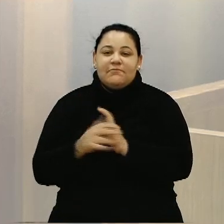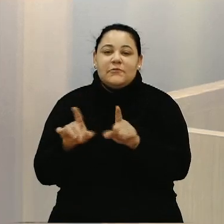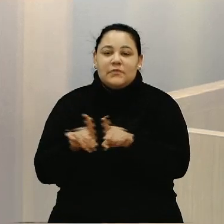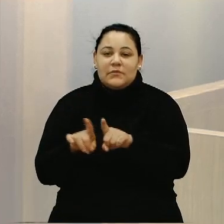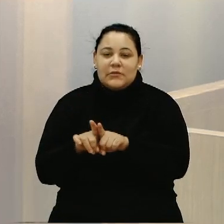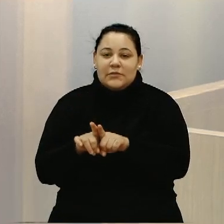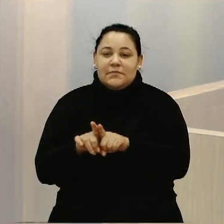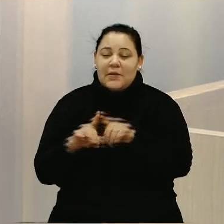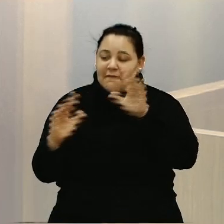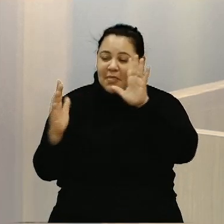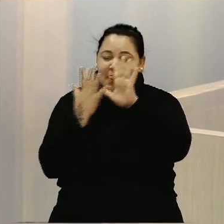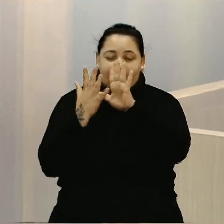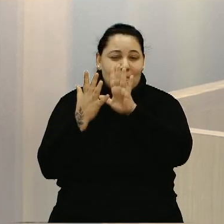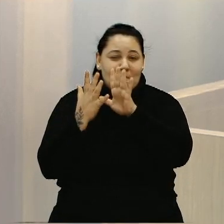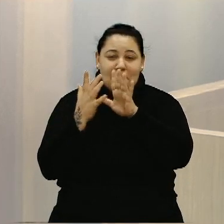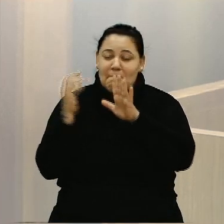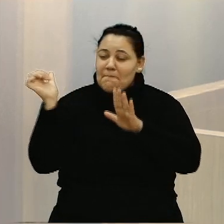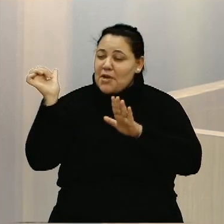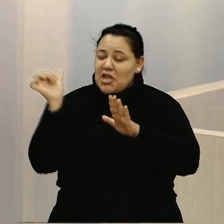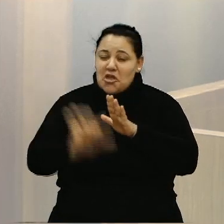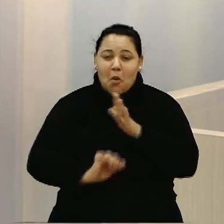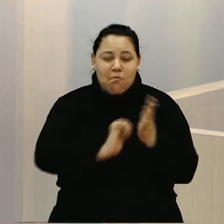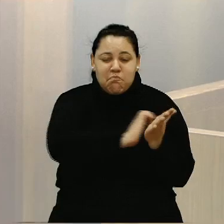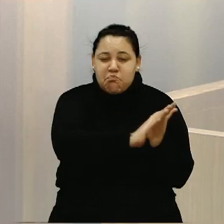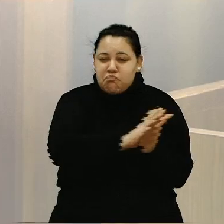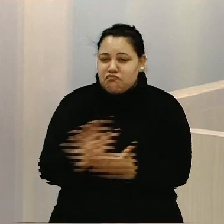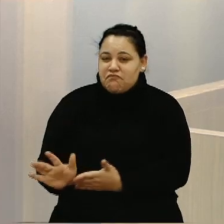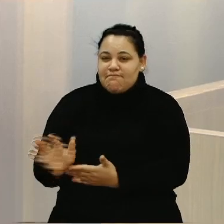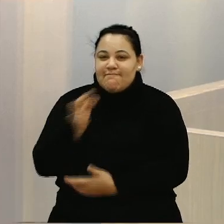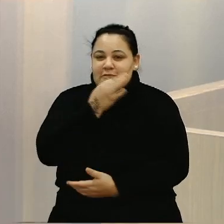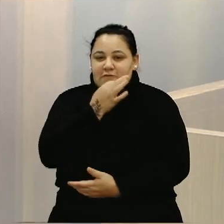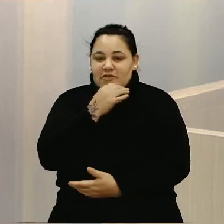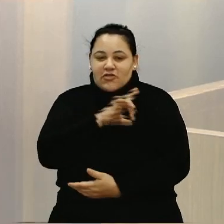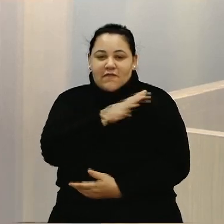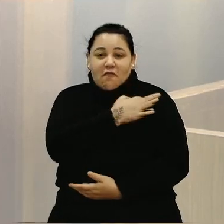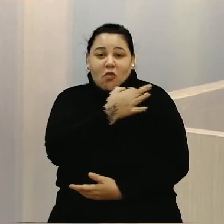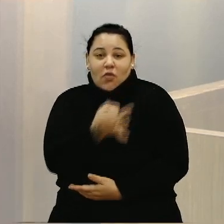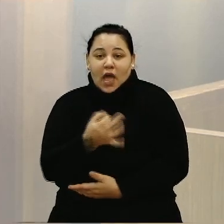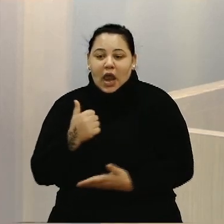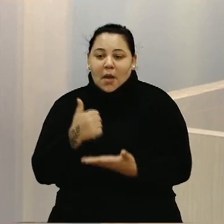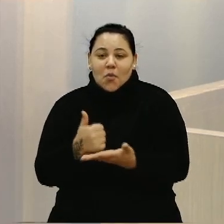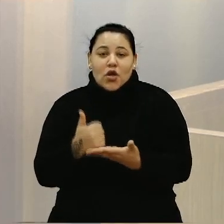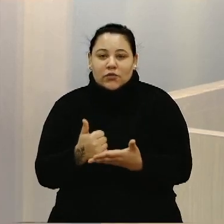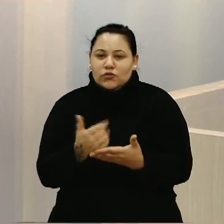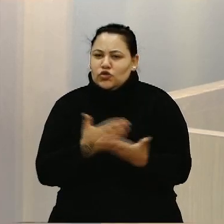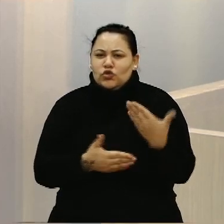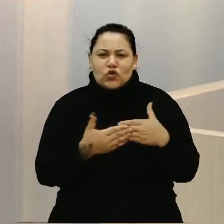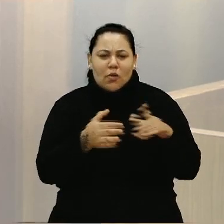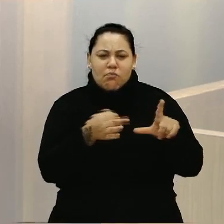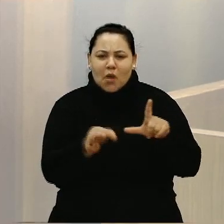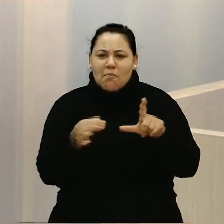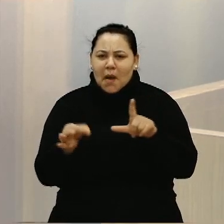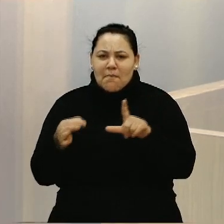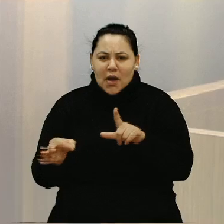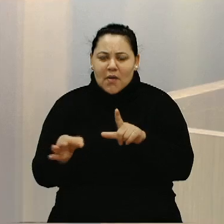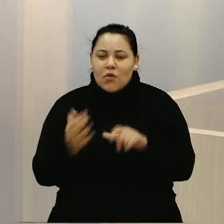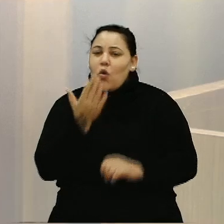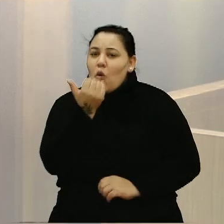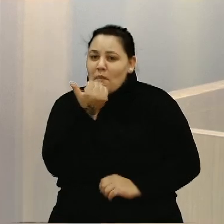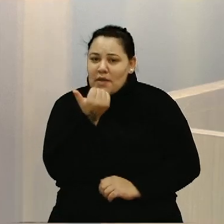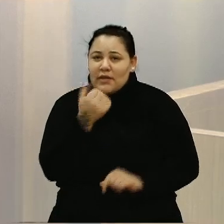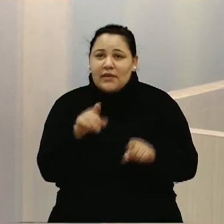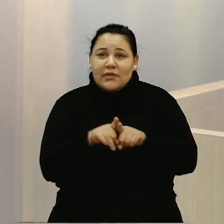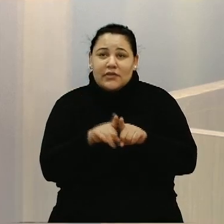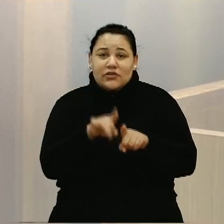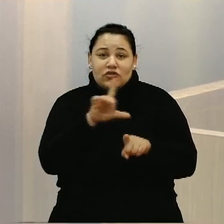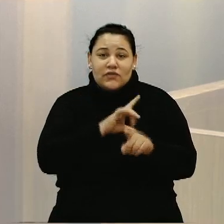Grande do Sul, onde nós tivemos voluntários nos apoiando na questão logística, com refeições. Tivemos empresa lavando